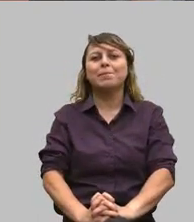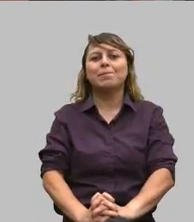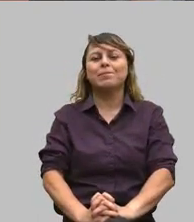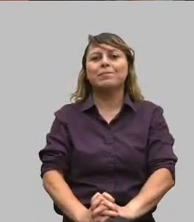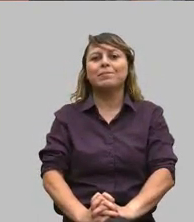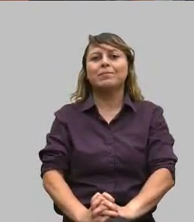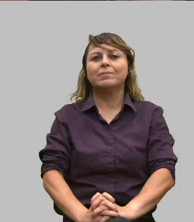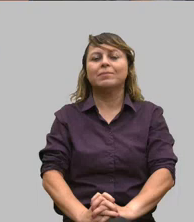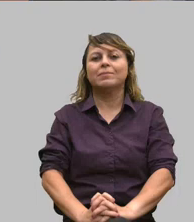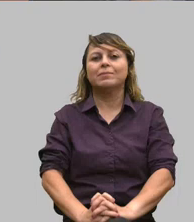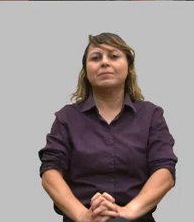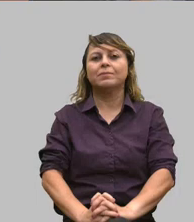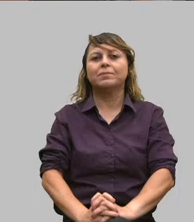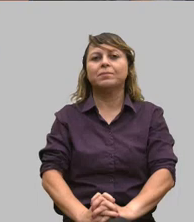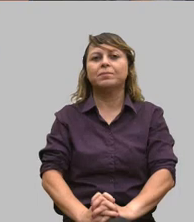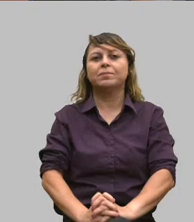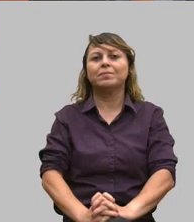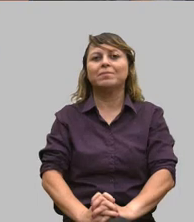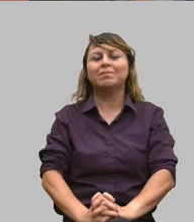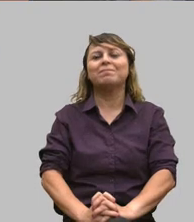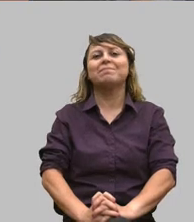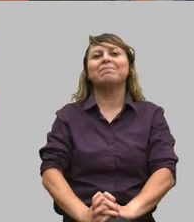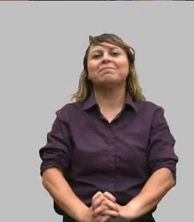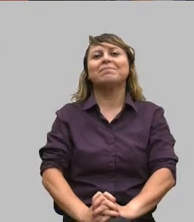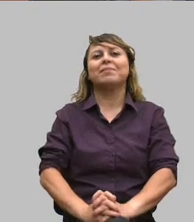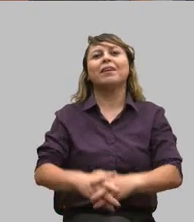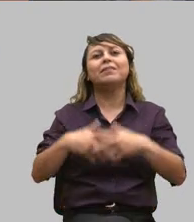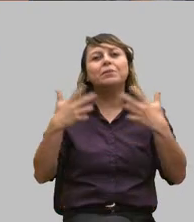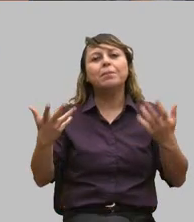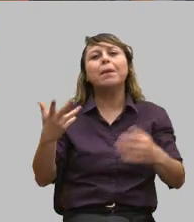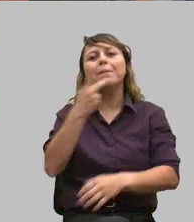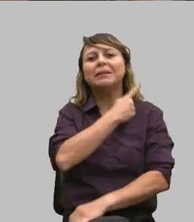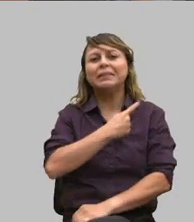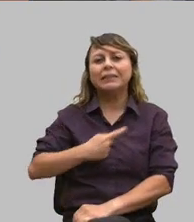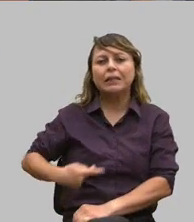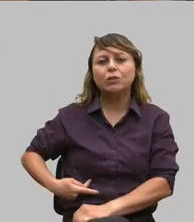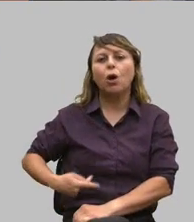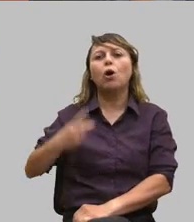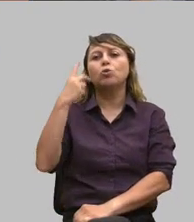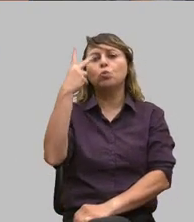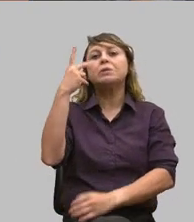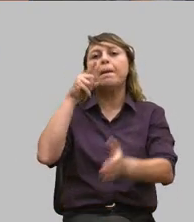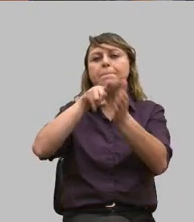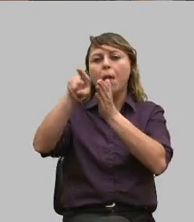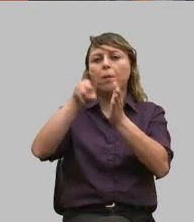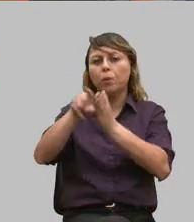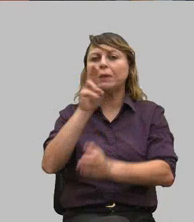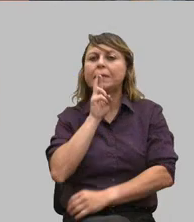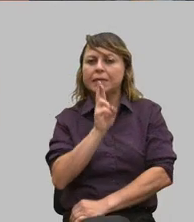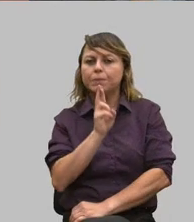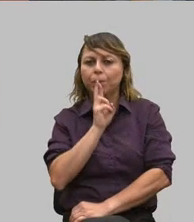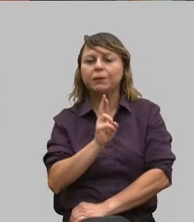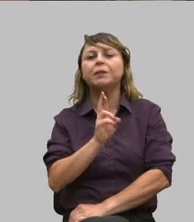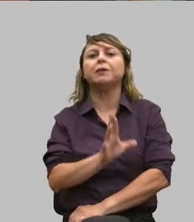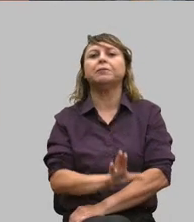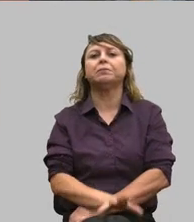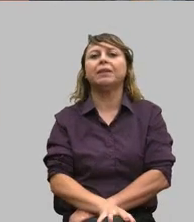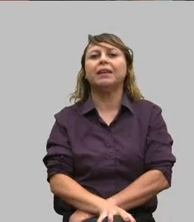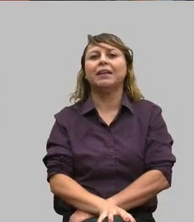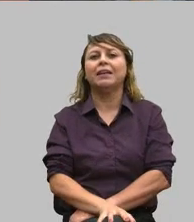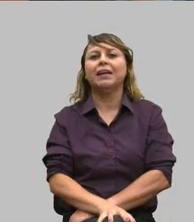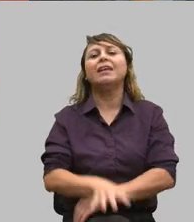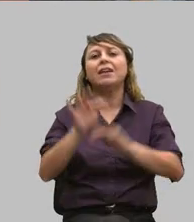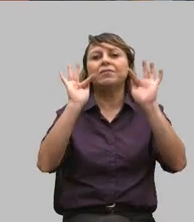baquer gente então tem tem Presidente só respond duas perguntas que ficaram assim e aí antes dasas